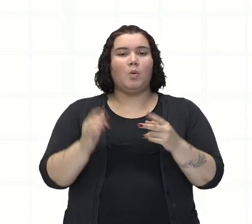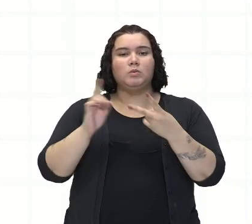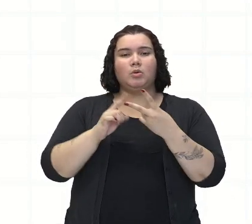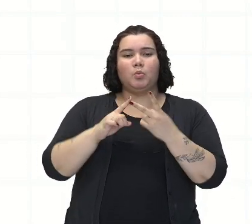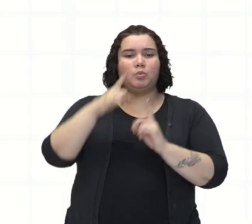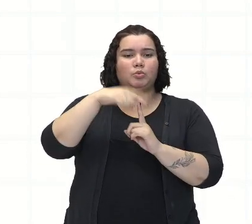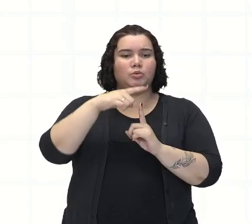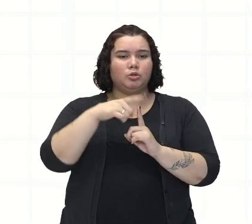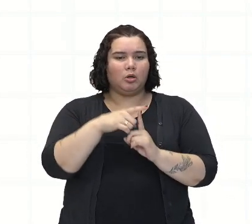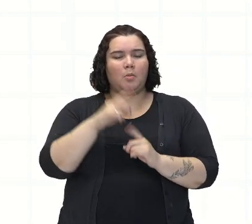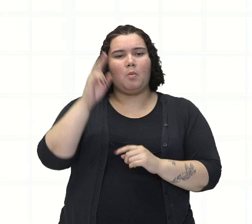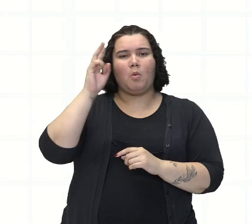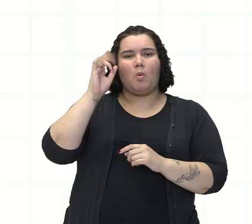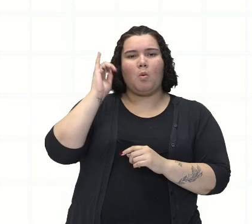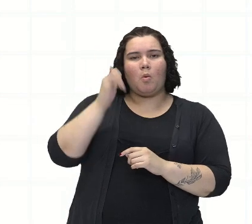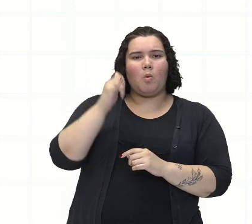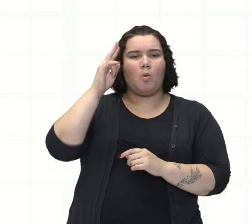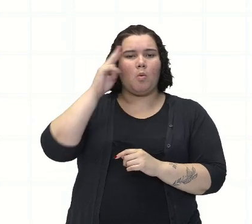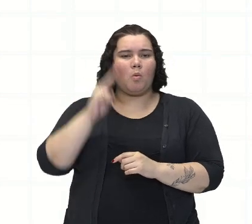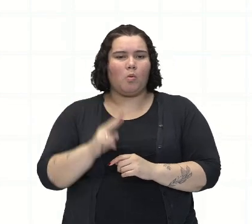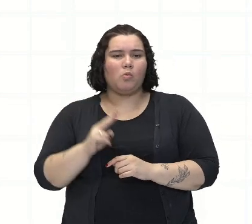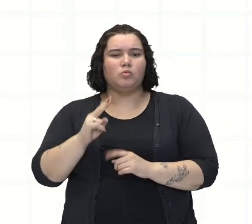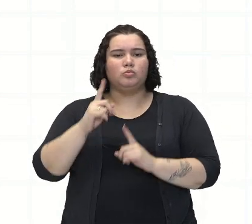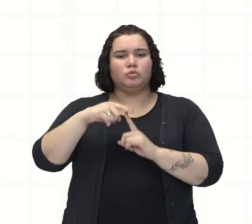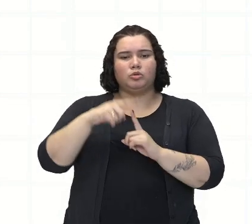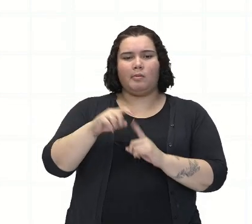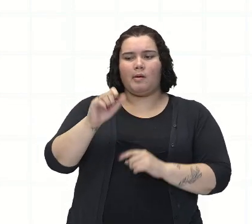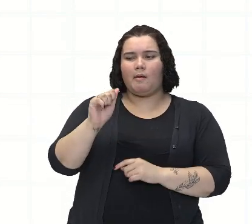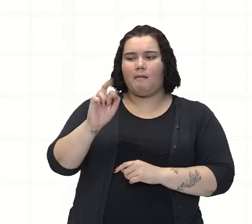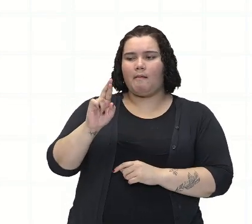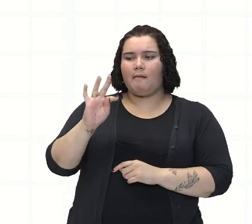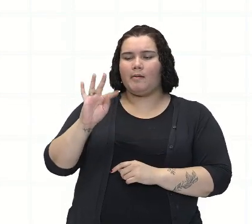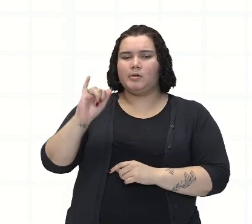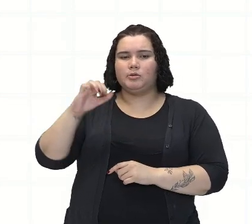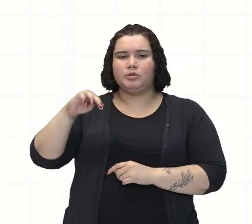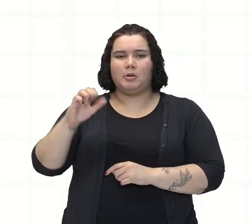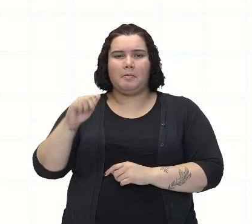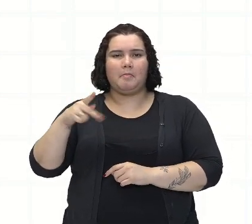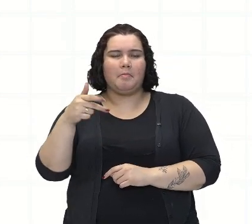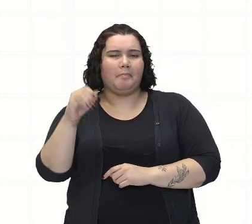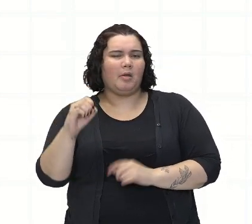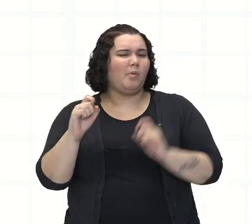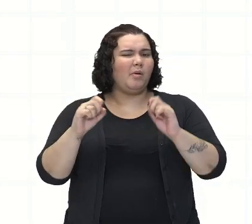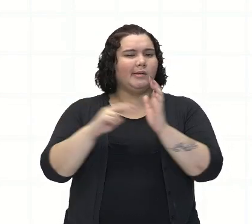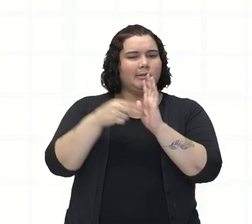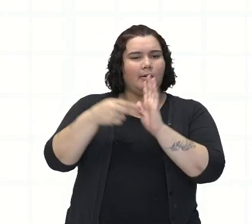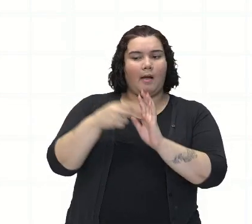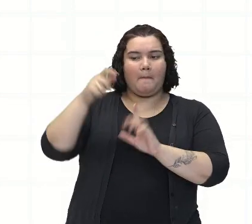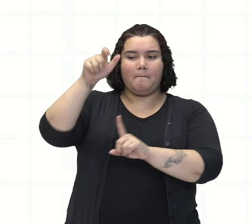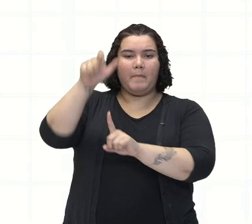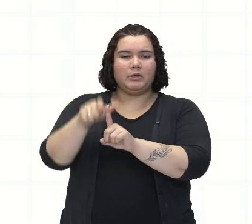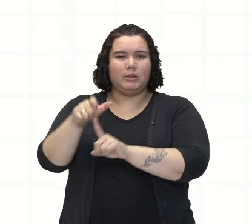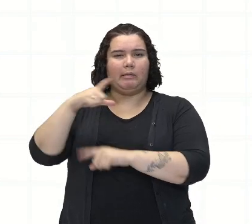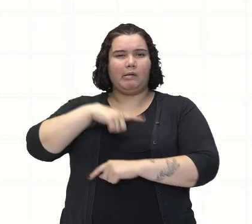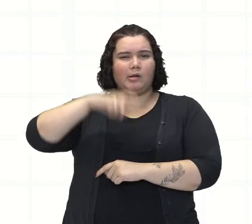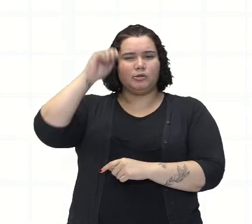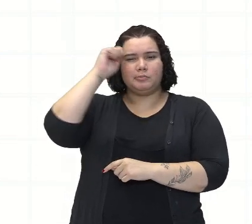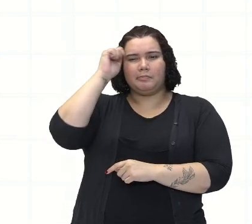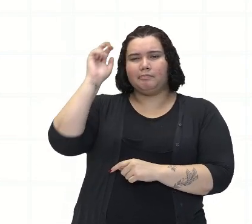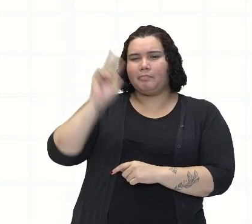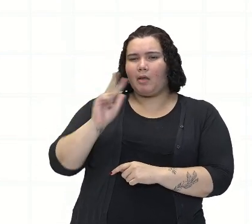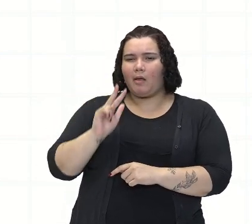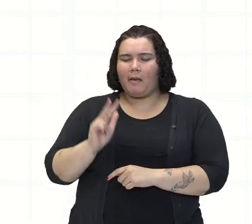que é para privilegiar o comportamento astuto dos personagens. Isso aqui é interessante porque nos contos de artimanha você vai ter algum